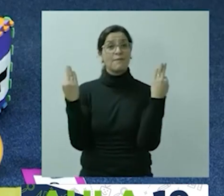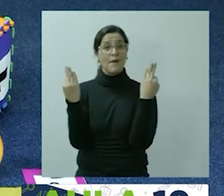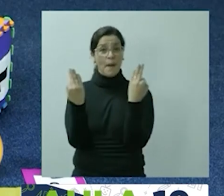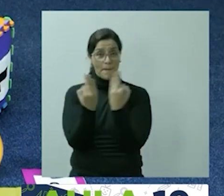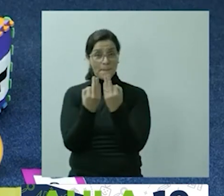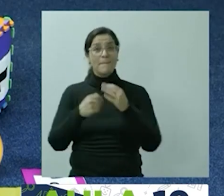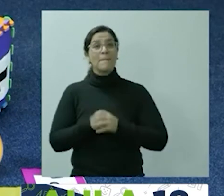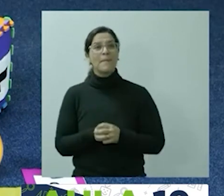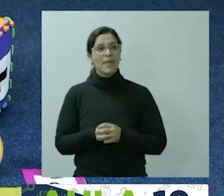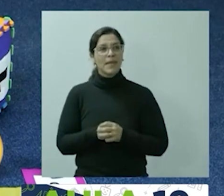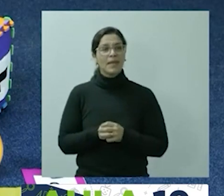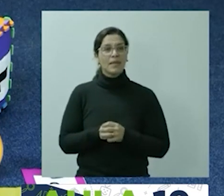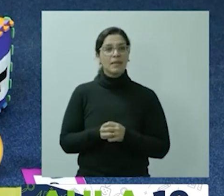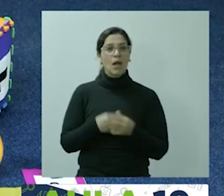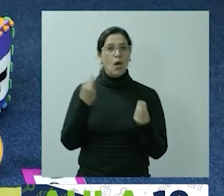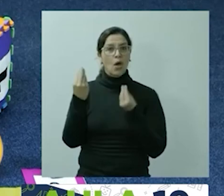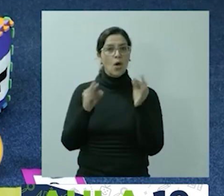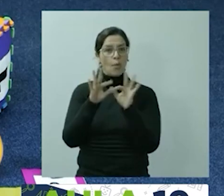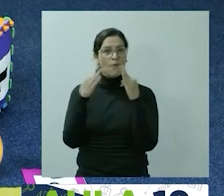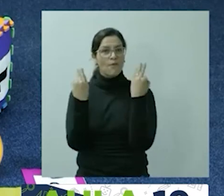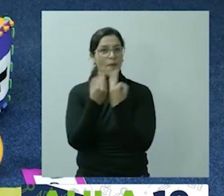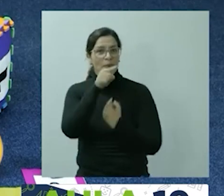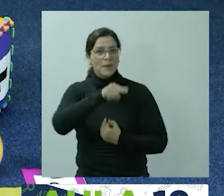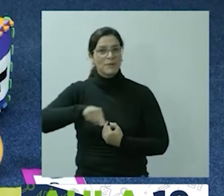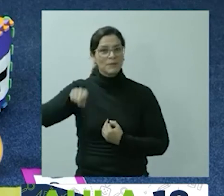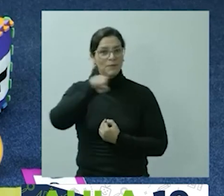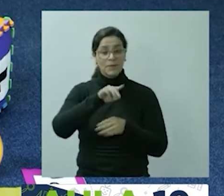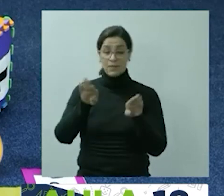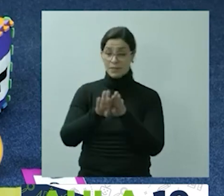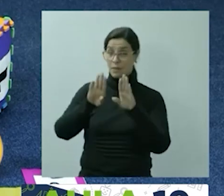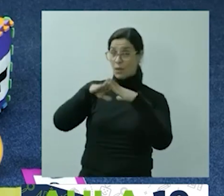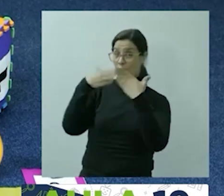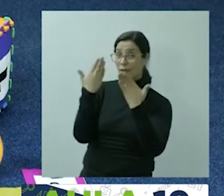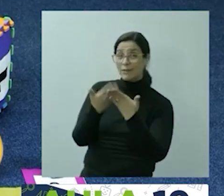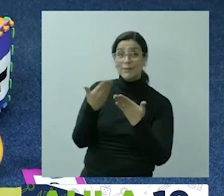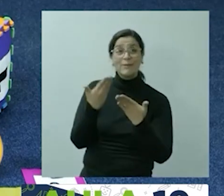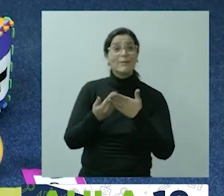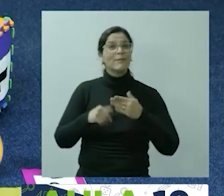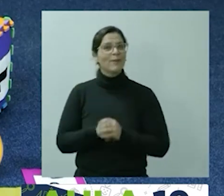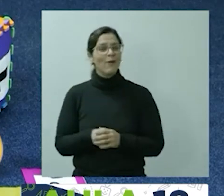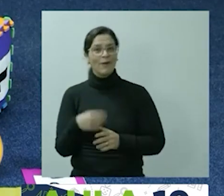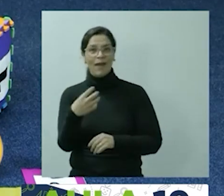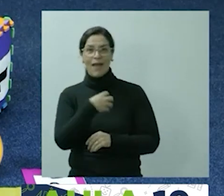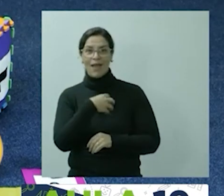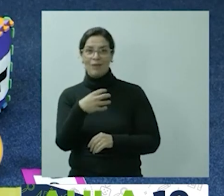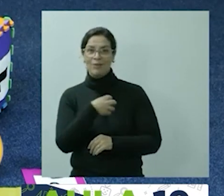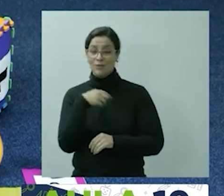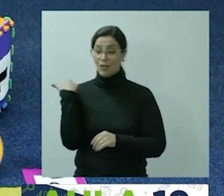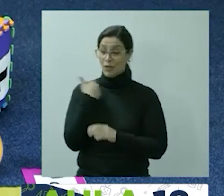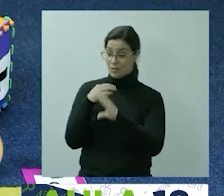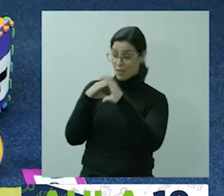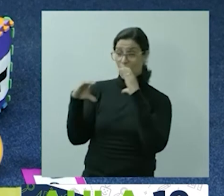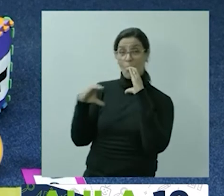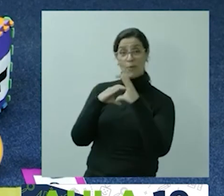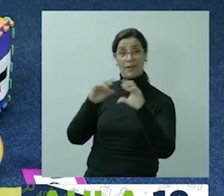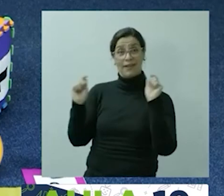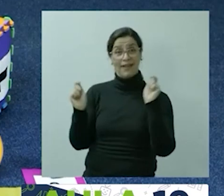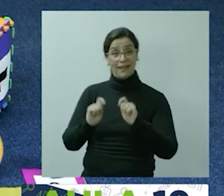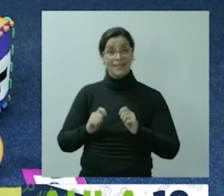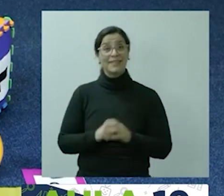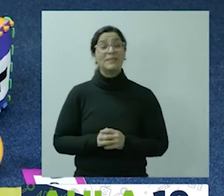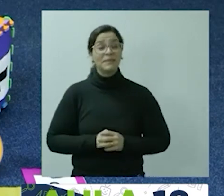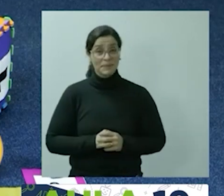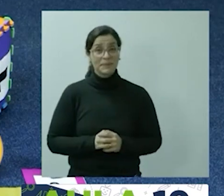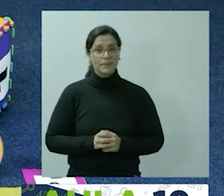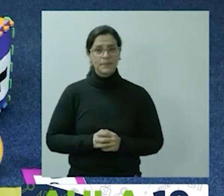familiares, para a família de vocês, na escola. É uma maneira de se comunicar,